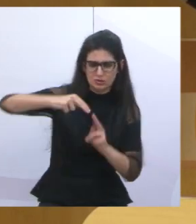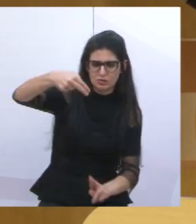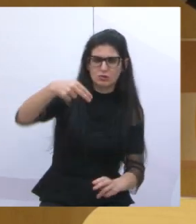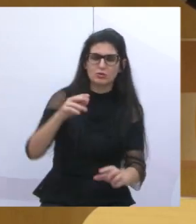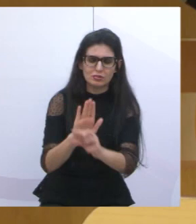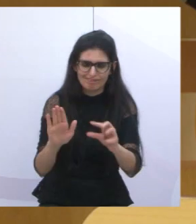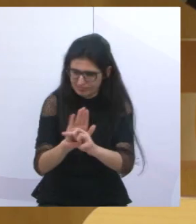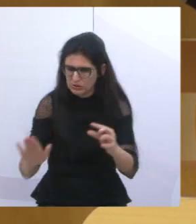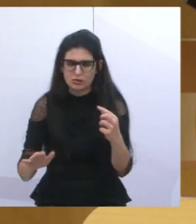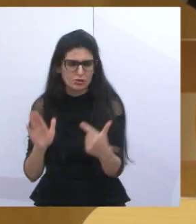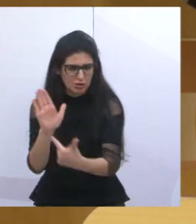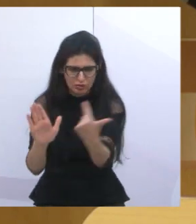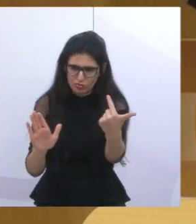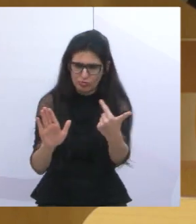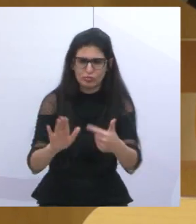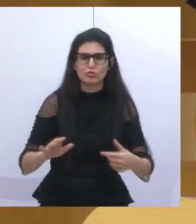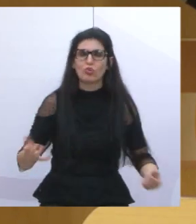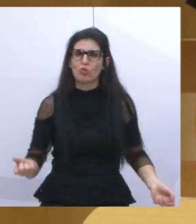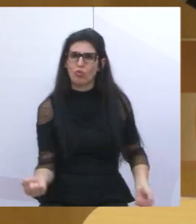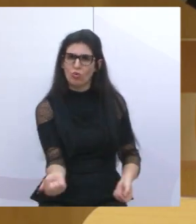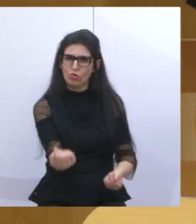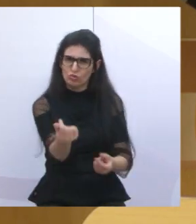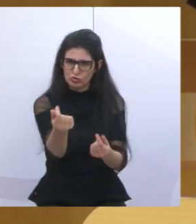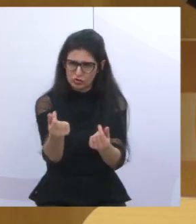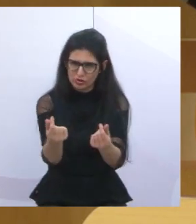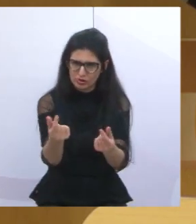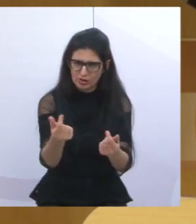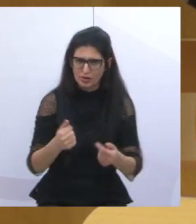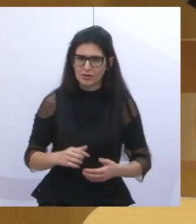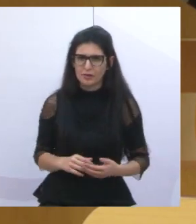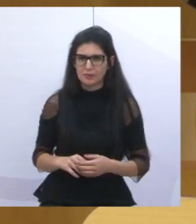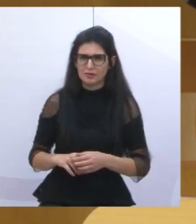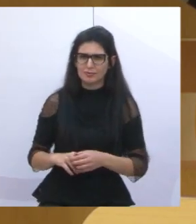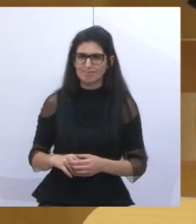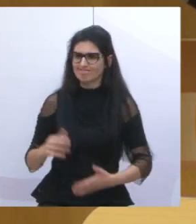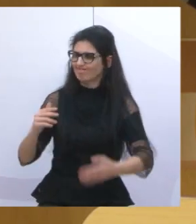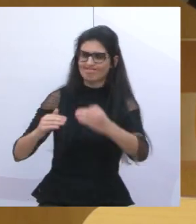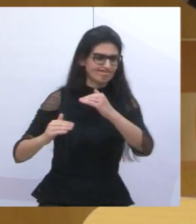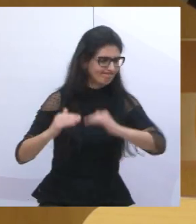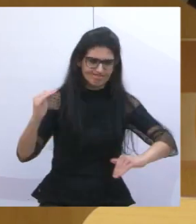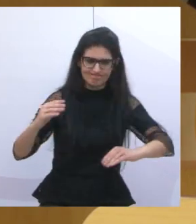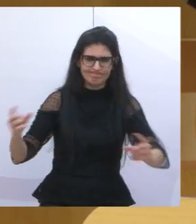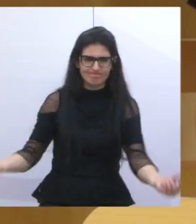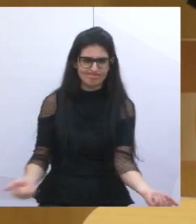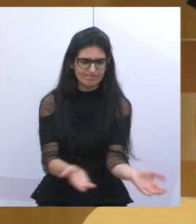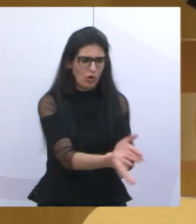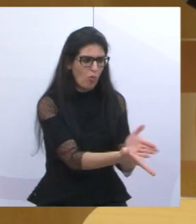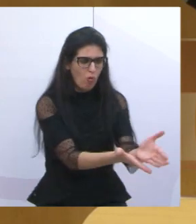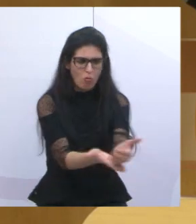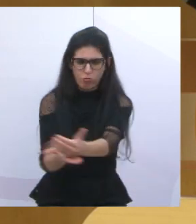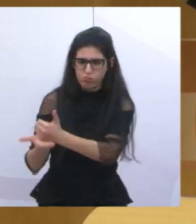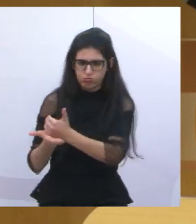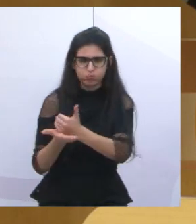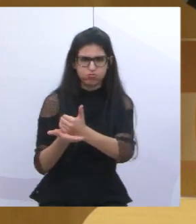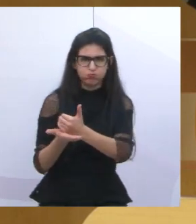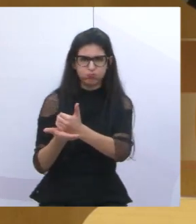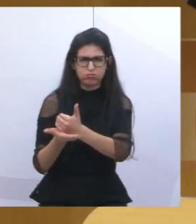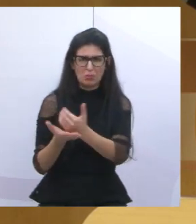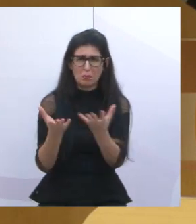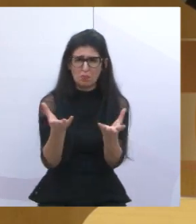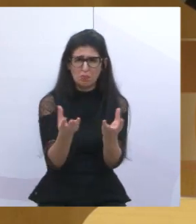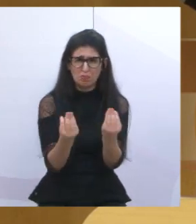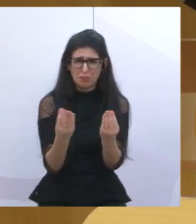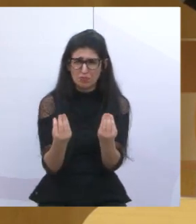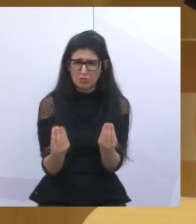cobrança cujo valor se mostre antieconômico e, consequentemente, tão alto que não se enquadrará